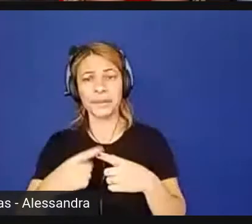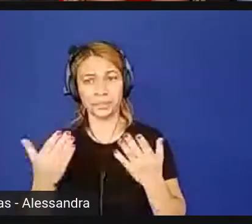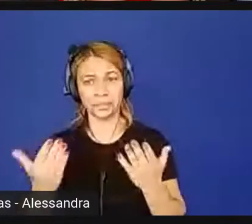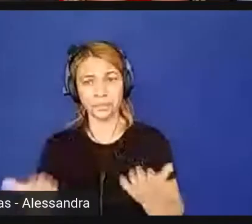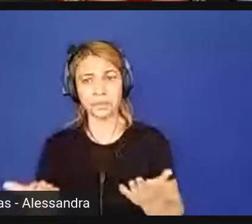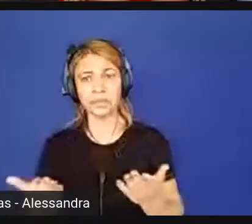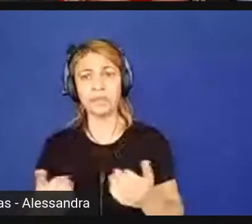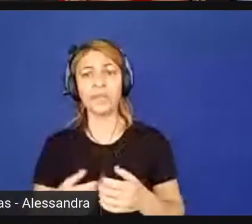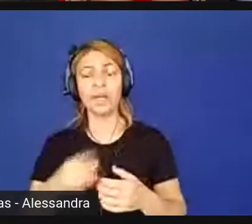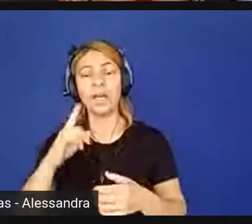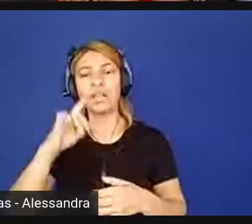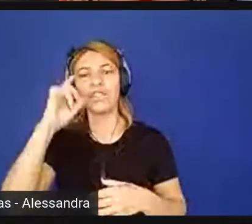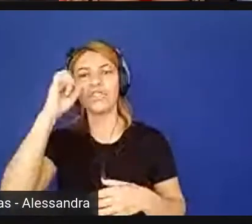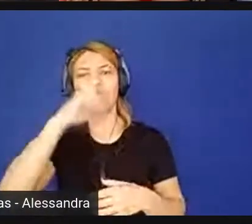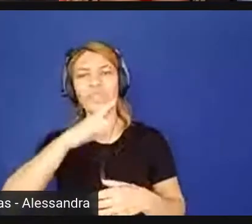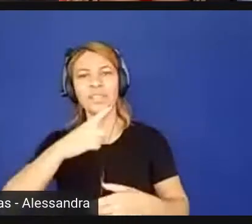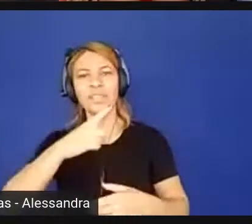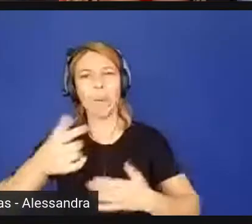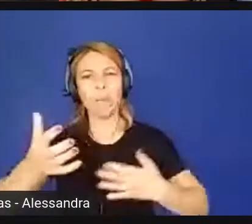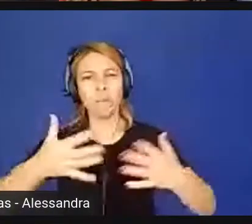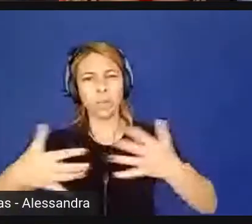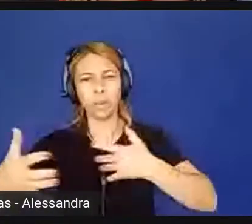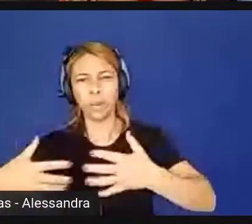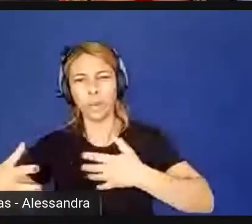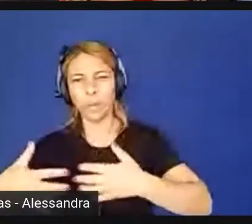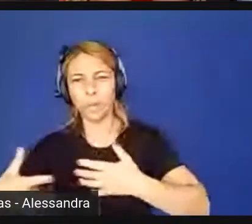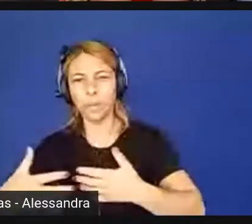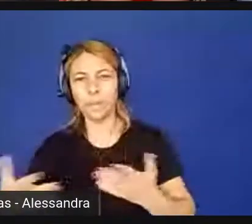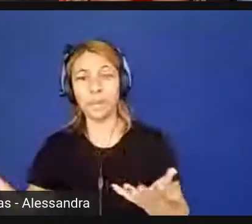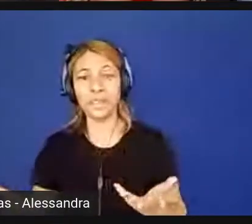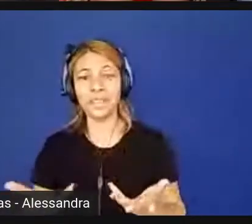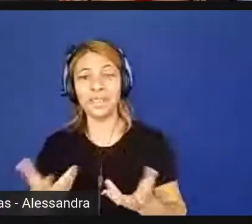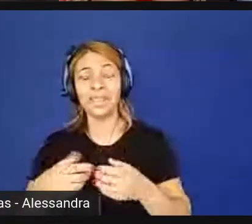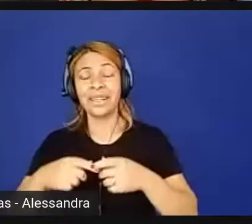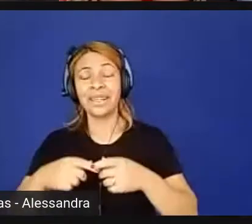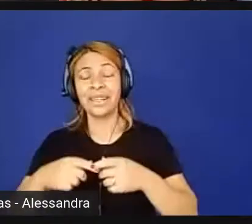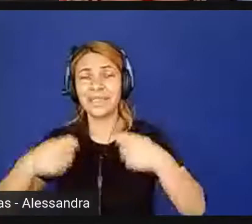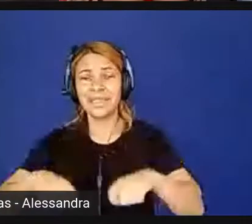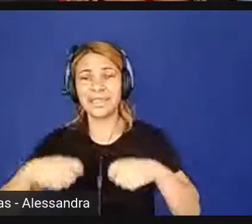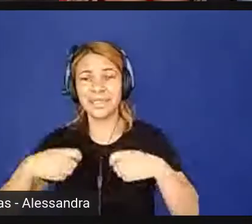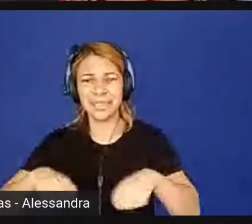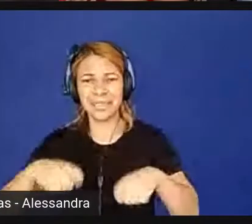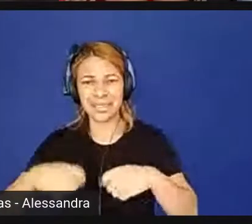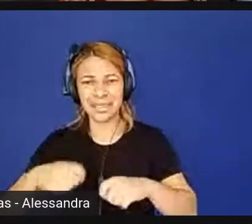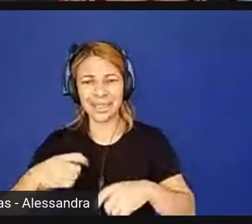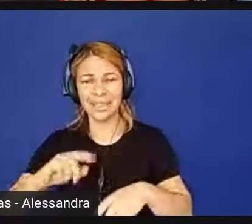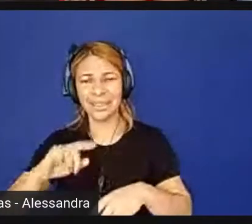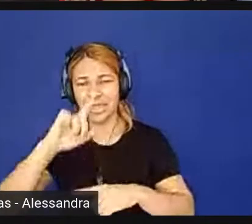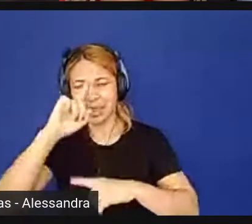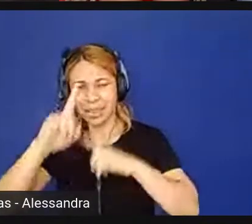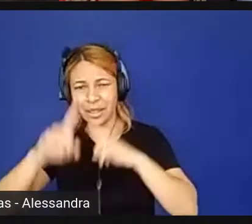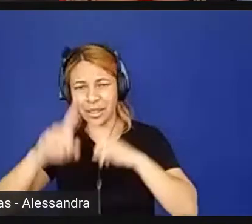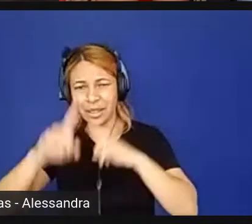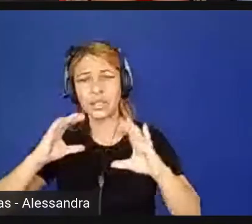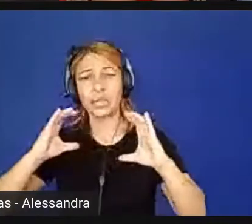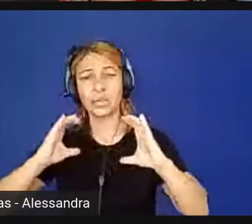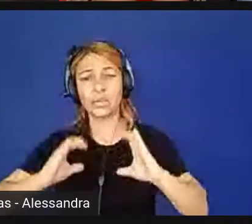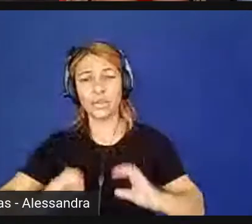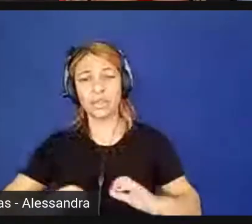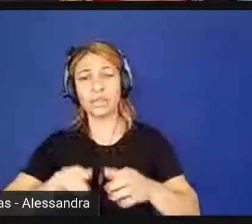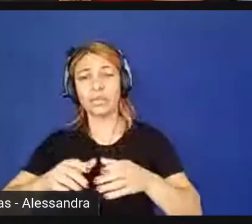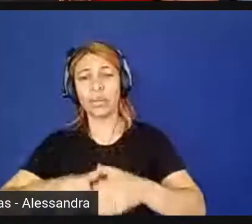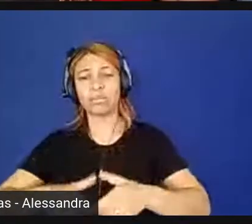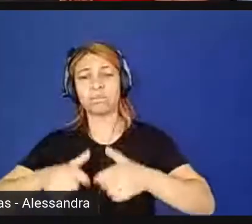está difícil arrecadar. As necessidades em termos de demanda do cidadão são crescentes e